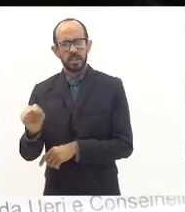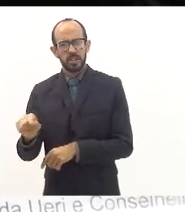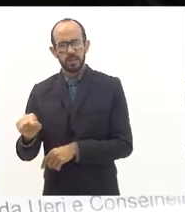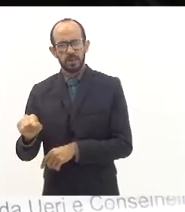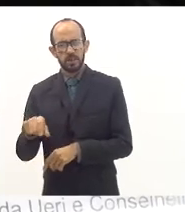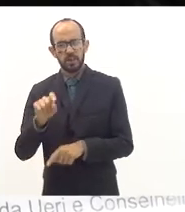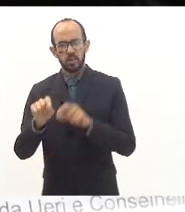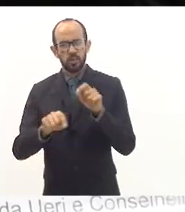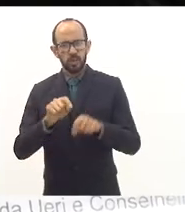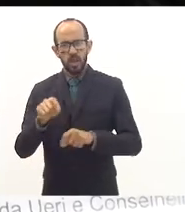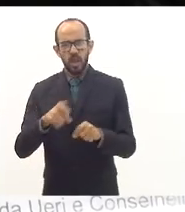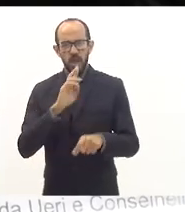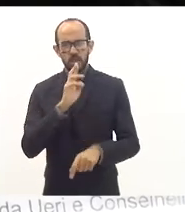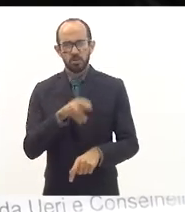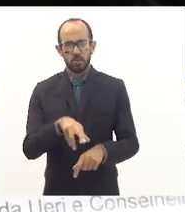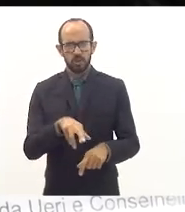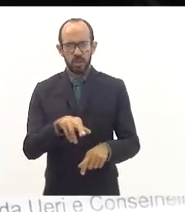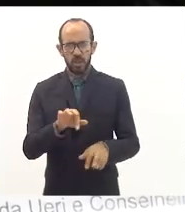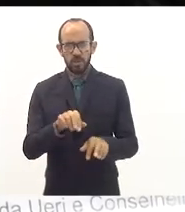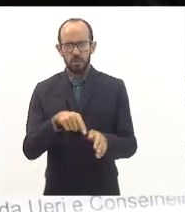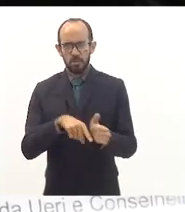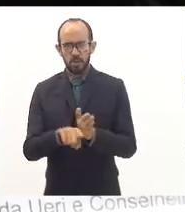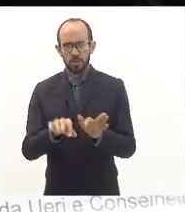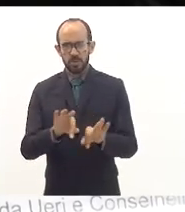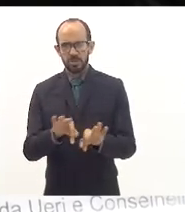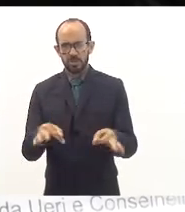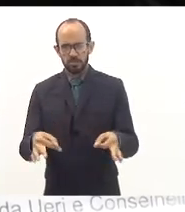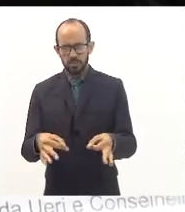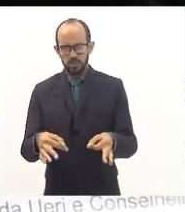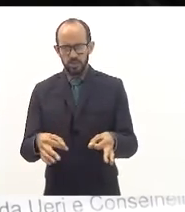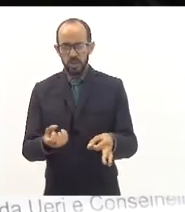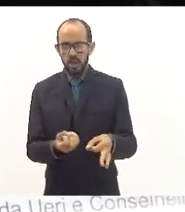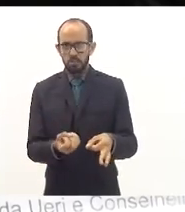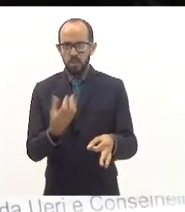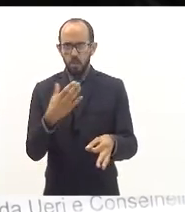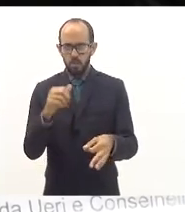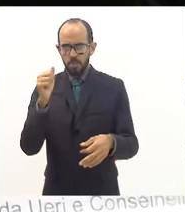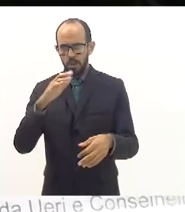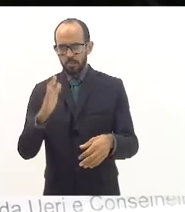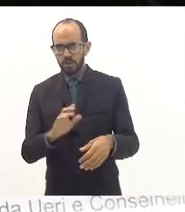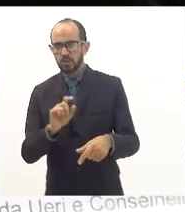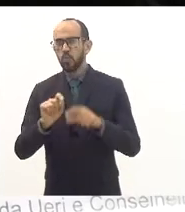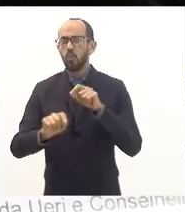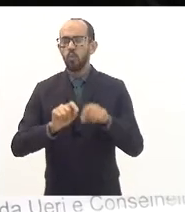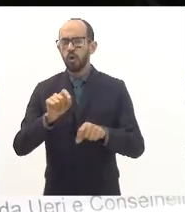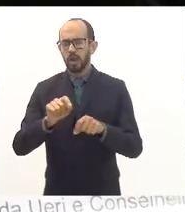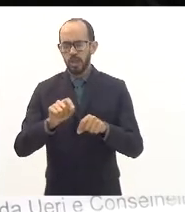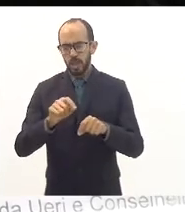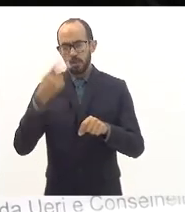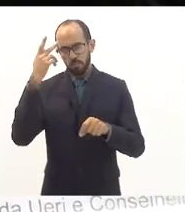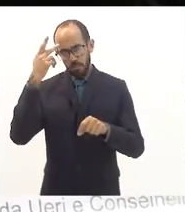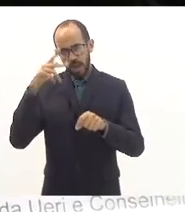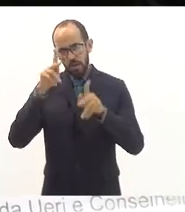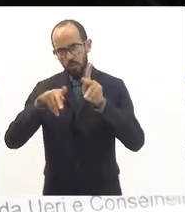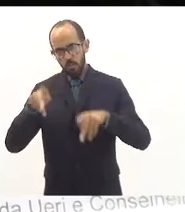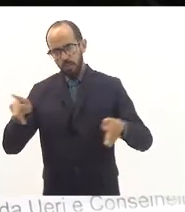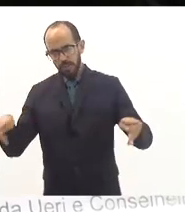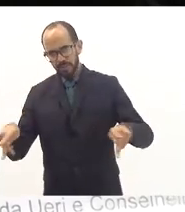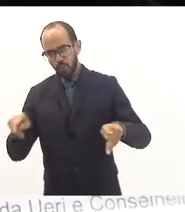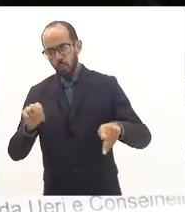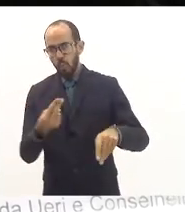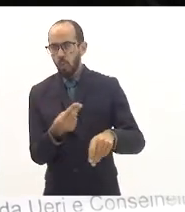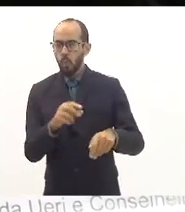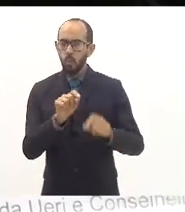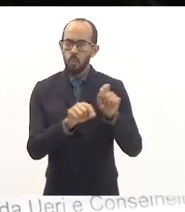à simples pergunta: o que é bom para o Brasil e para o povo brasileiro e o que não